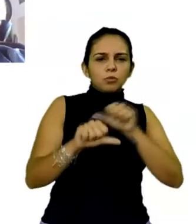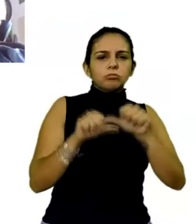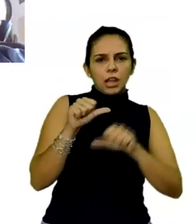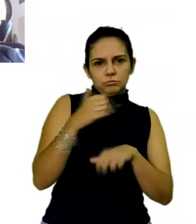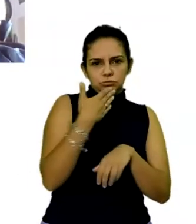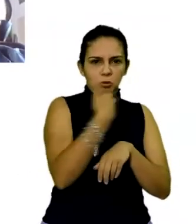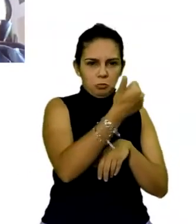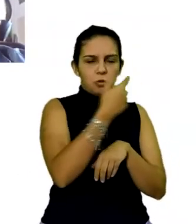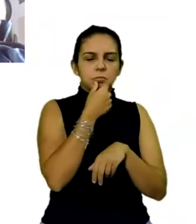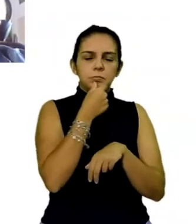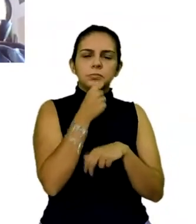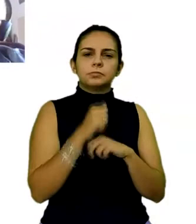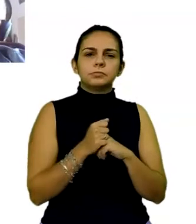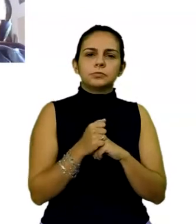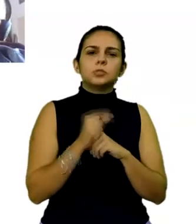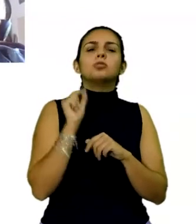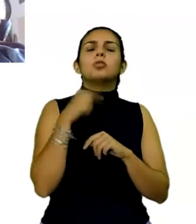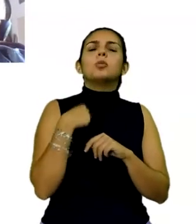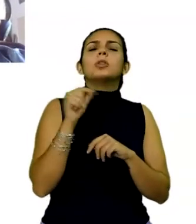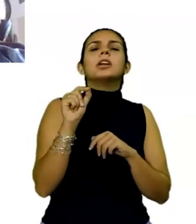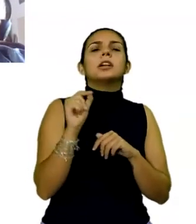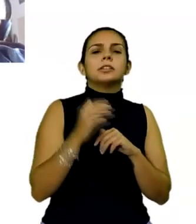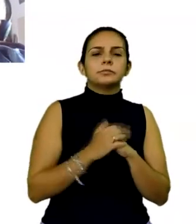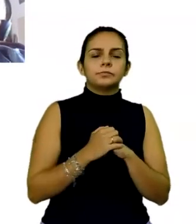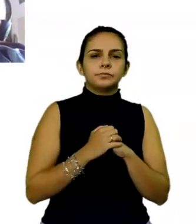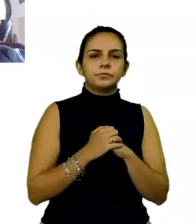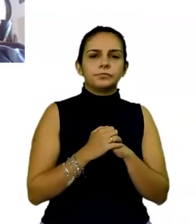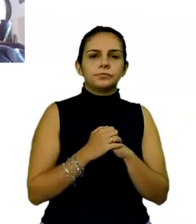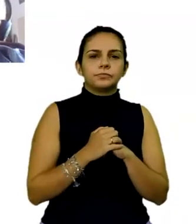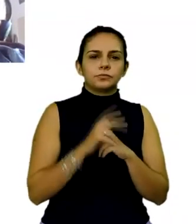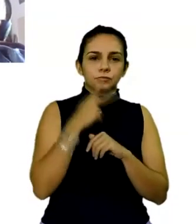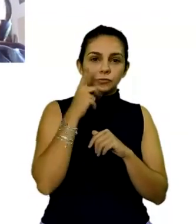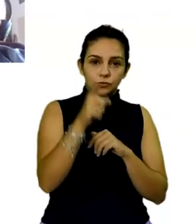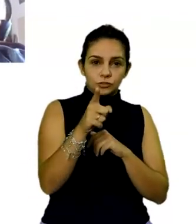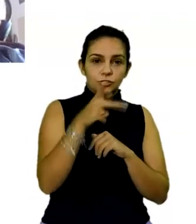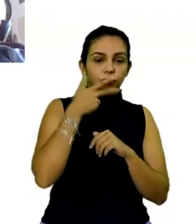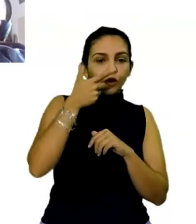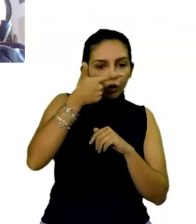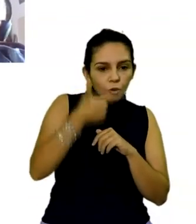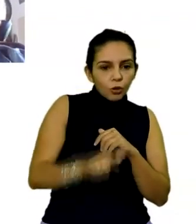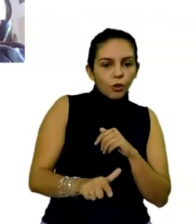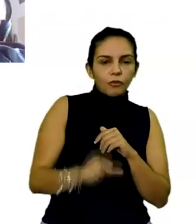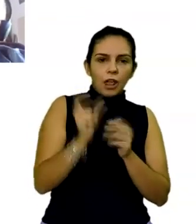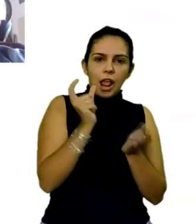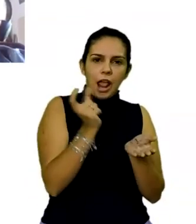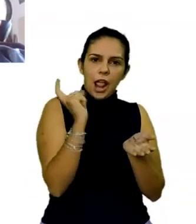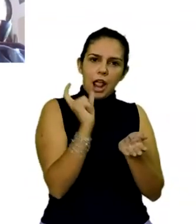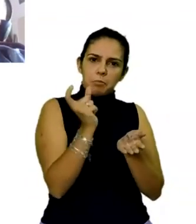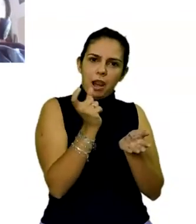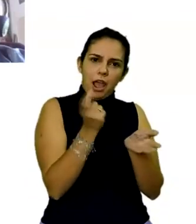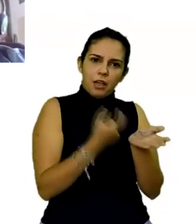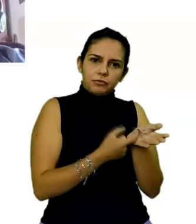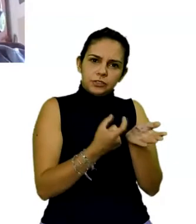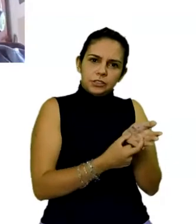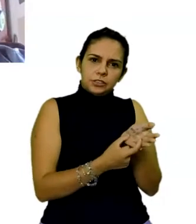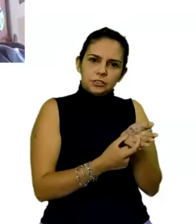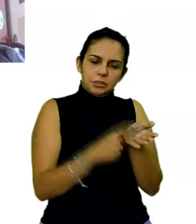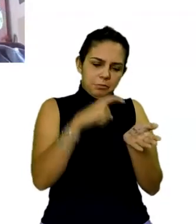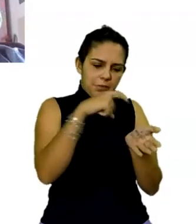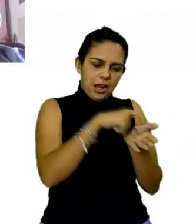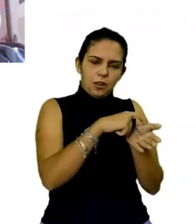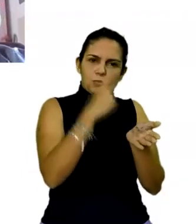mudar. E então, o que é? Ele disse, olha, você repetiu essa palavra aqui no